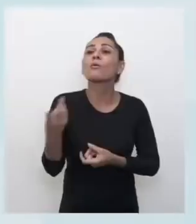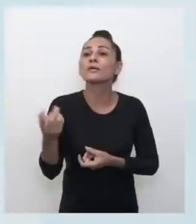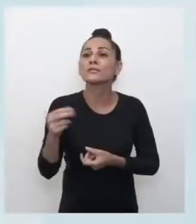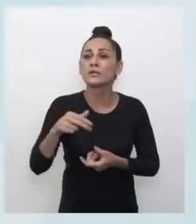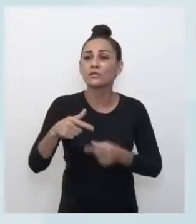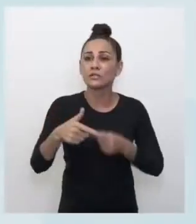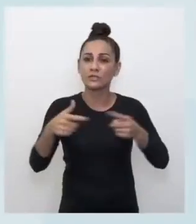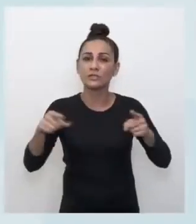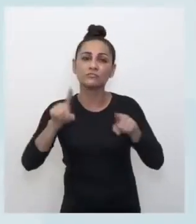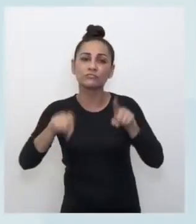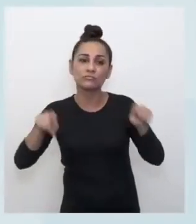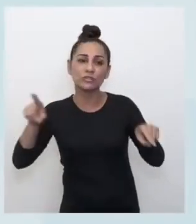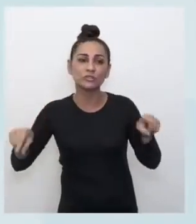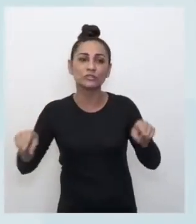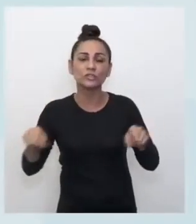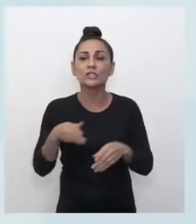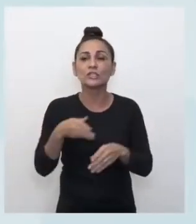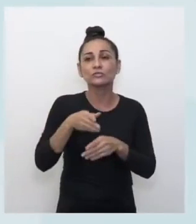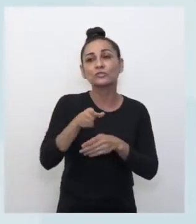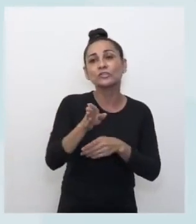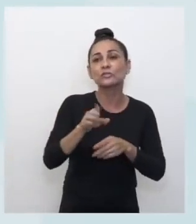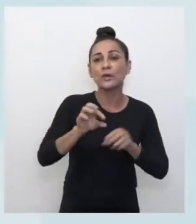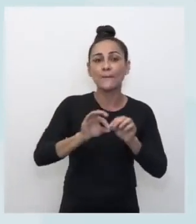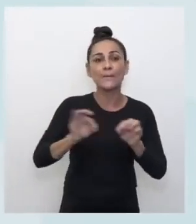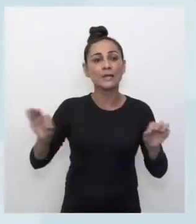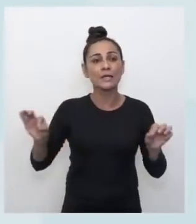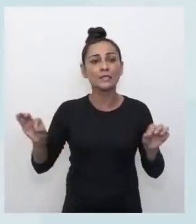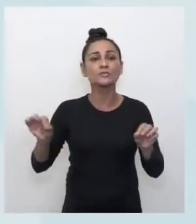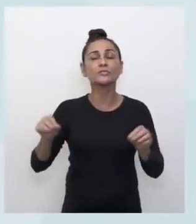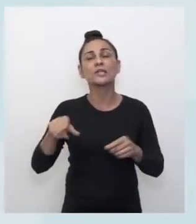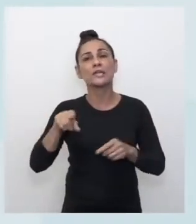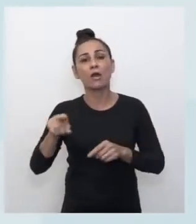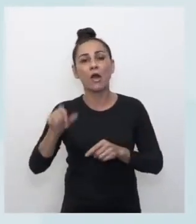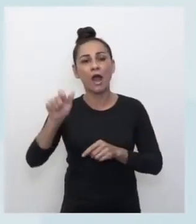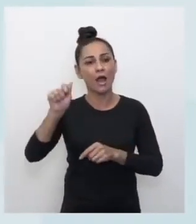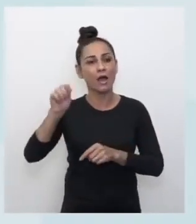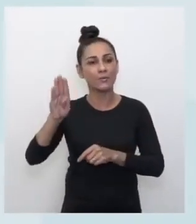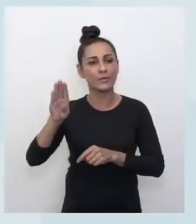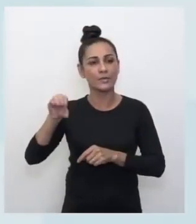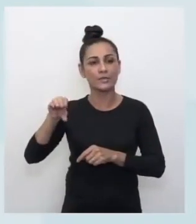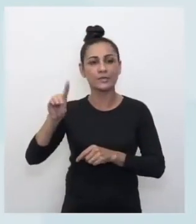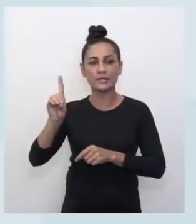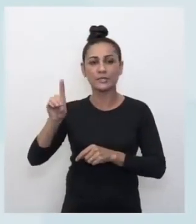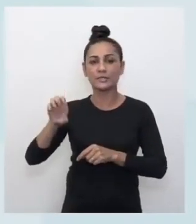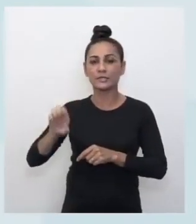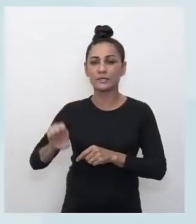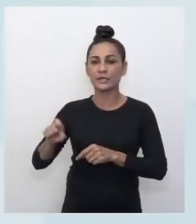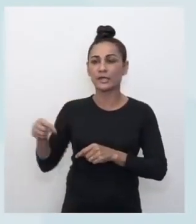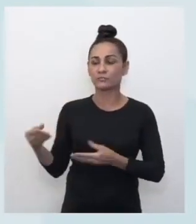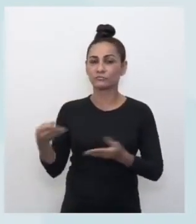Velocidades e planos, velocidades e direções, planos e medidas ou posições e medidas,